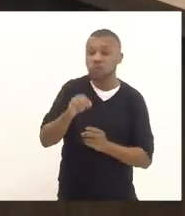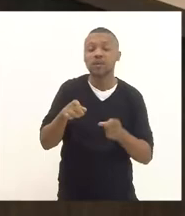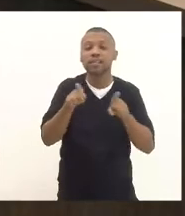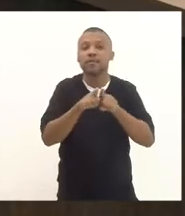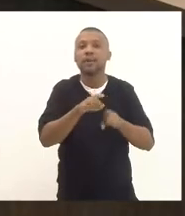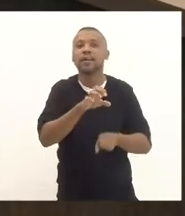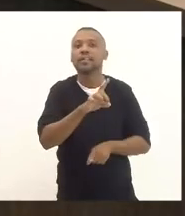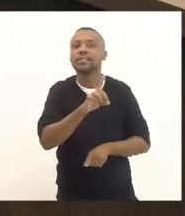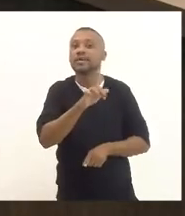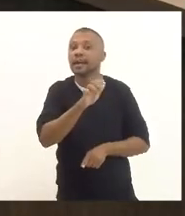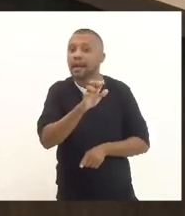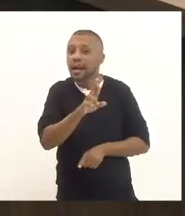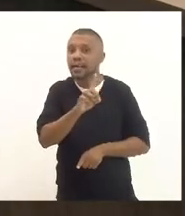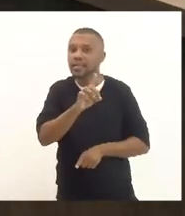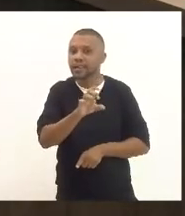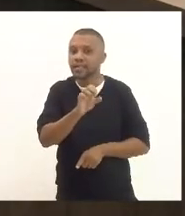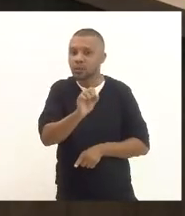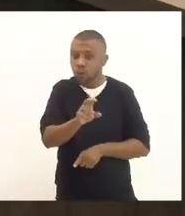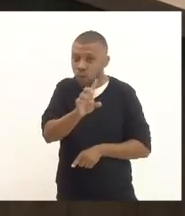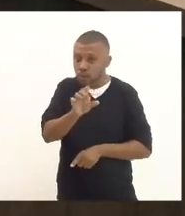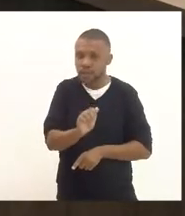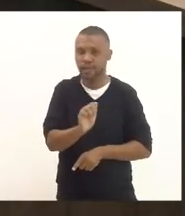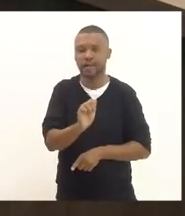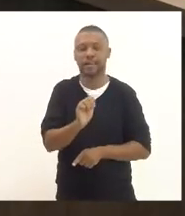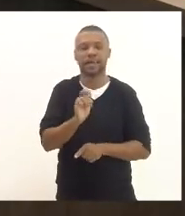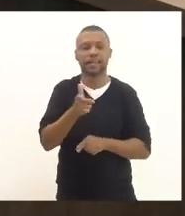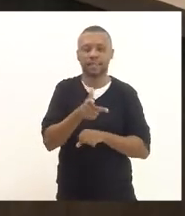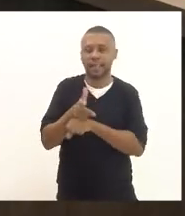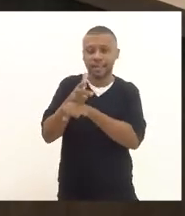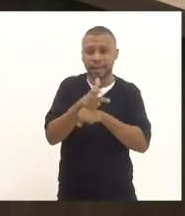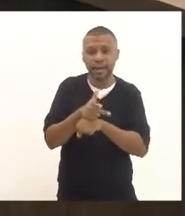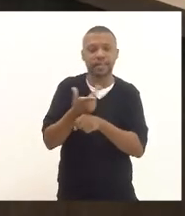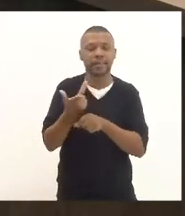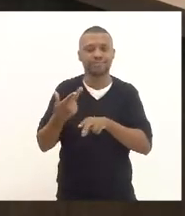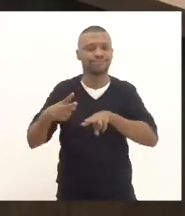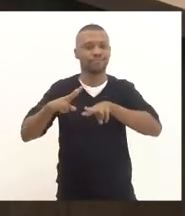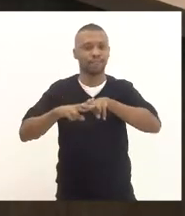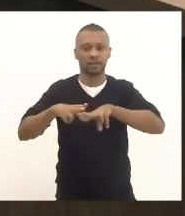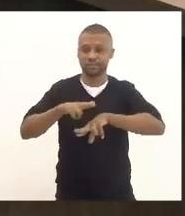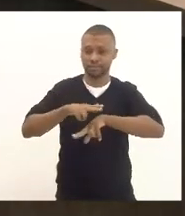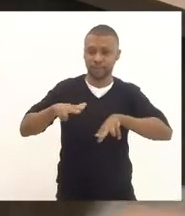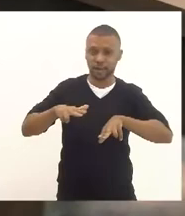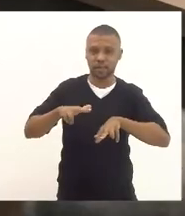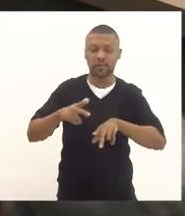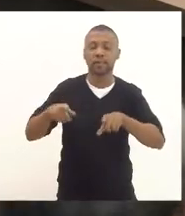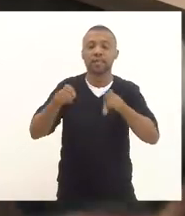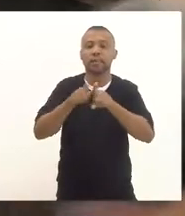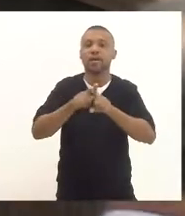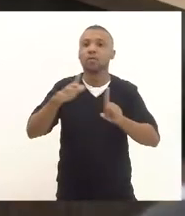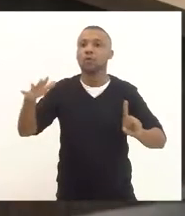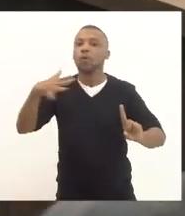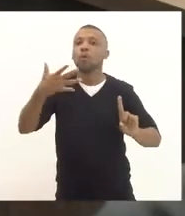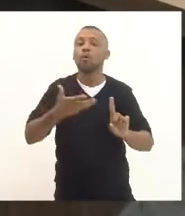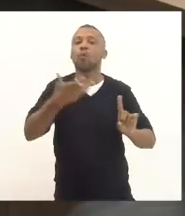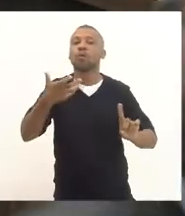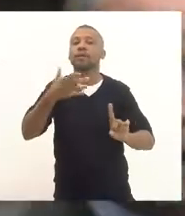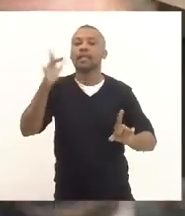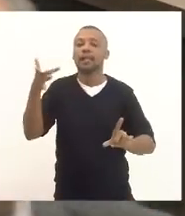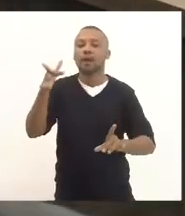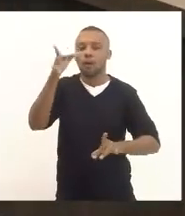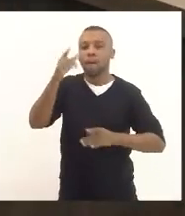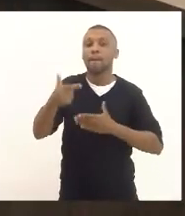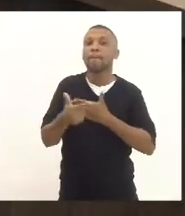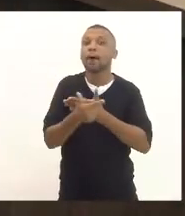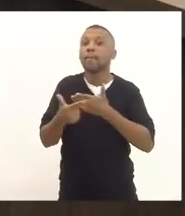de Souza na série carcereiros mas realmente encontrou o grande destaque a partir da interpretação